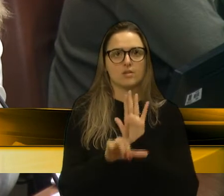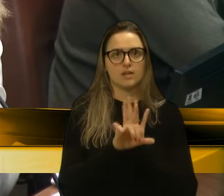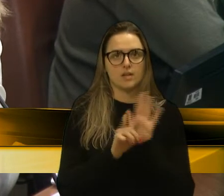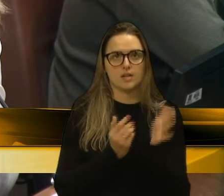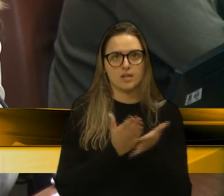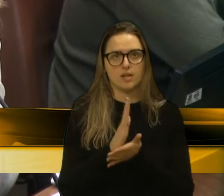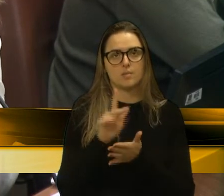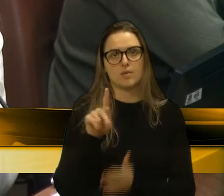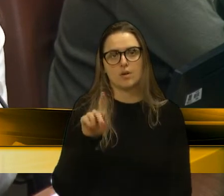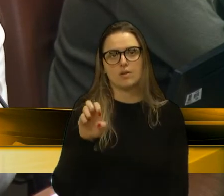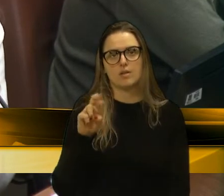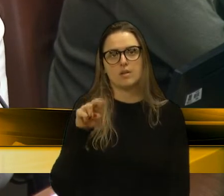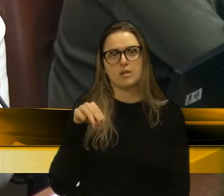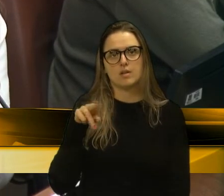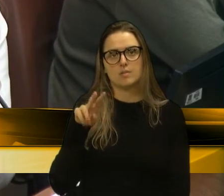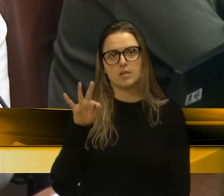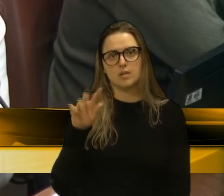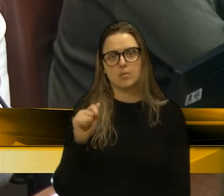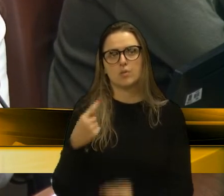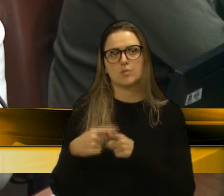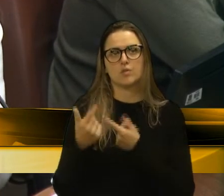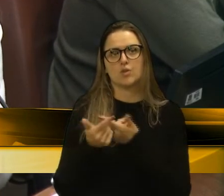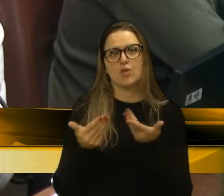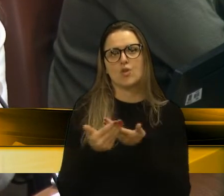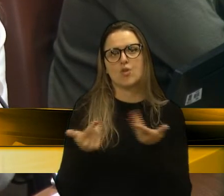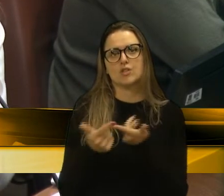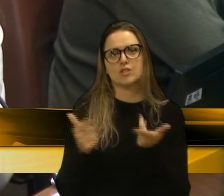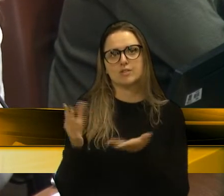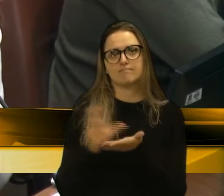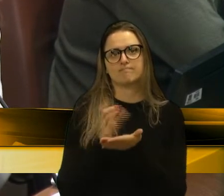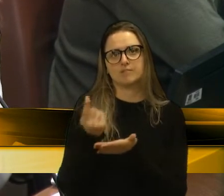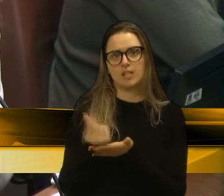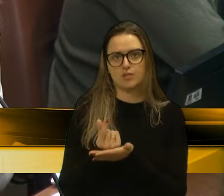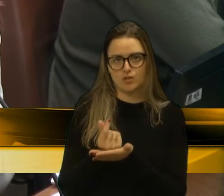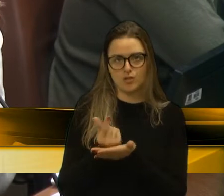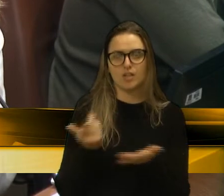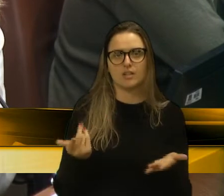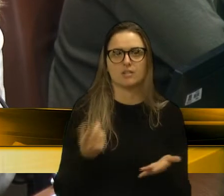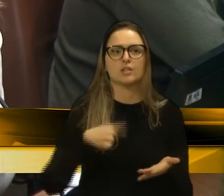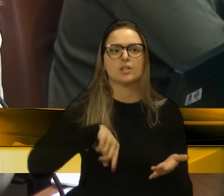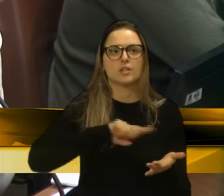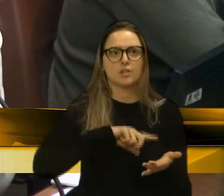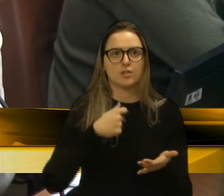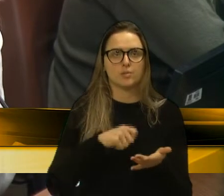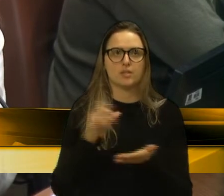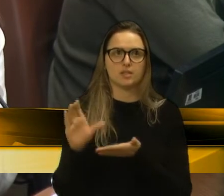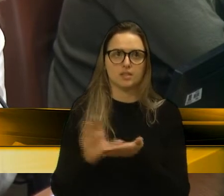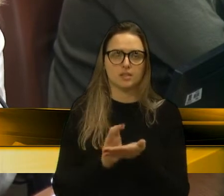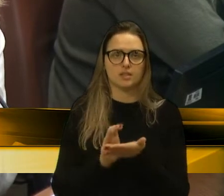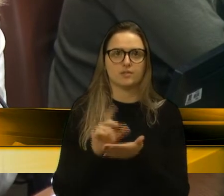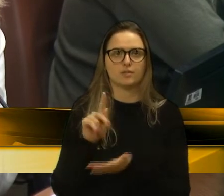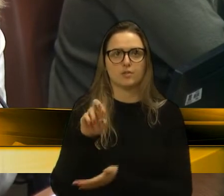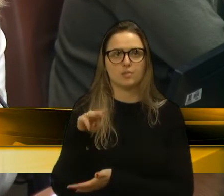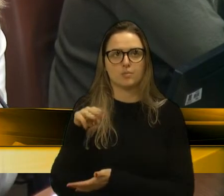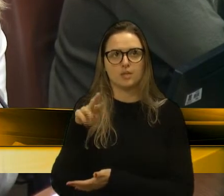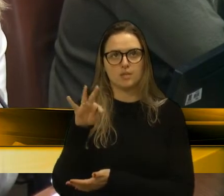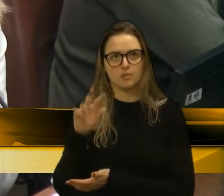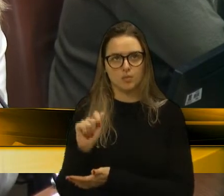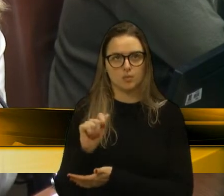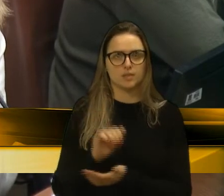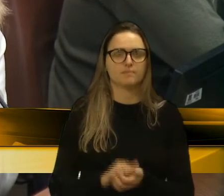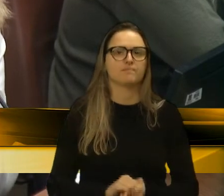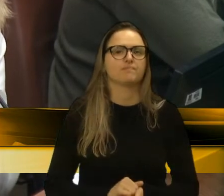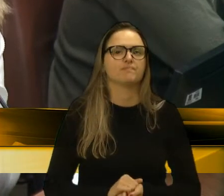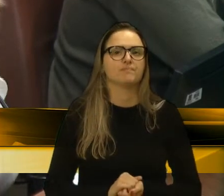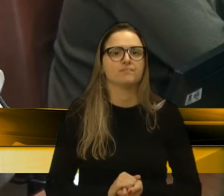aprove a permuta, porque hoje não tem dinheiro novo para isso, teríamos que buscar essa alternativa, que está